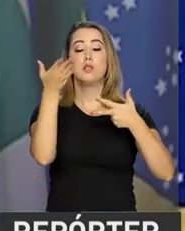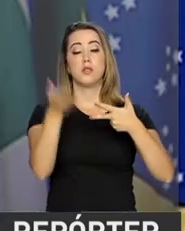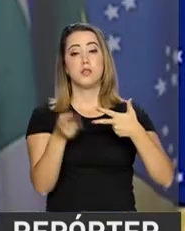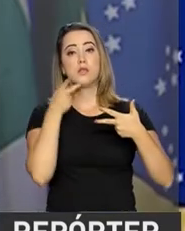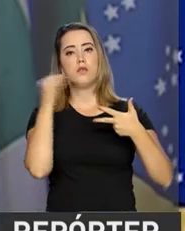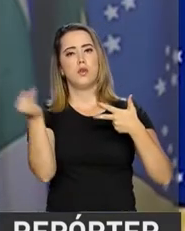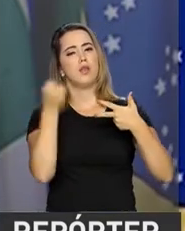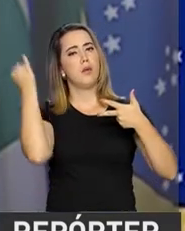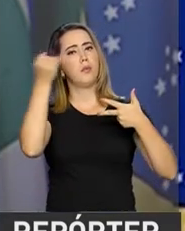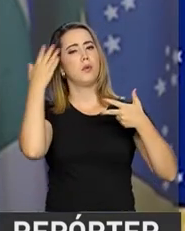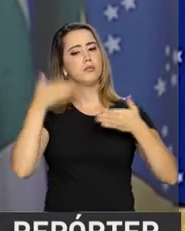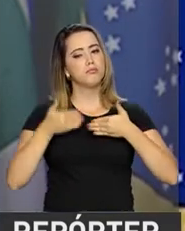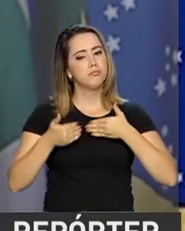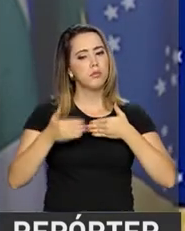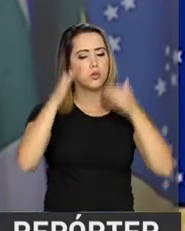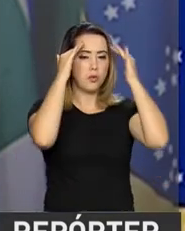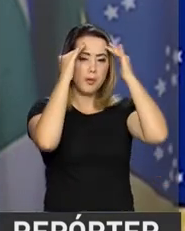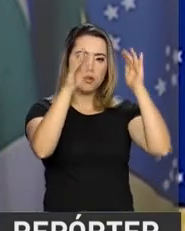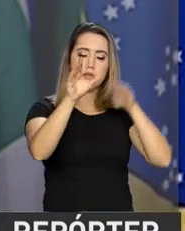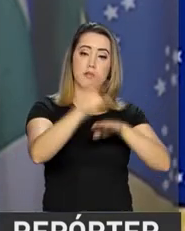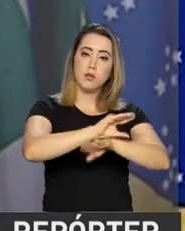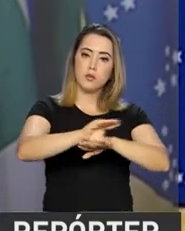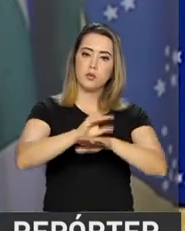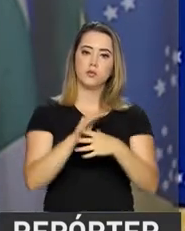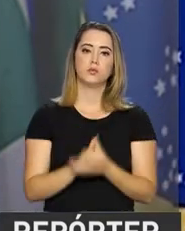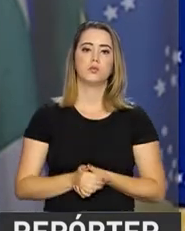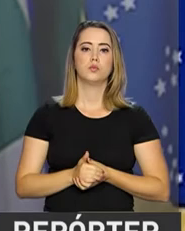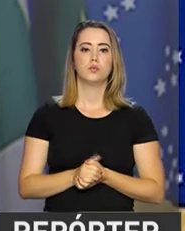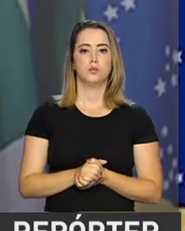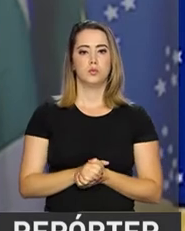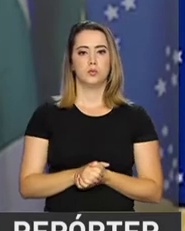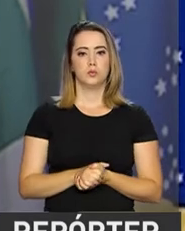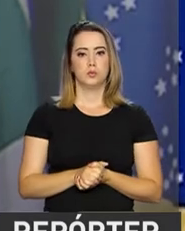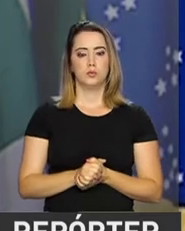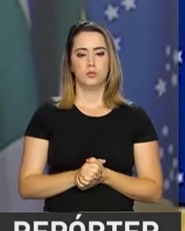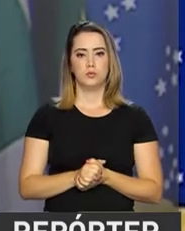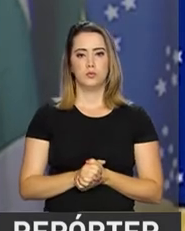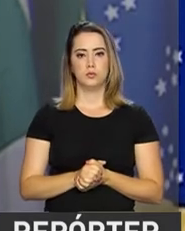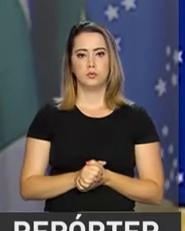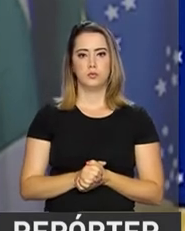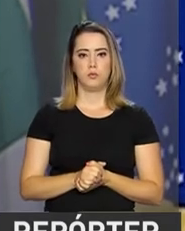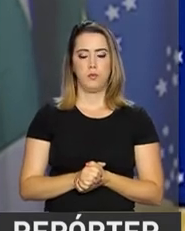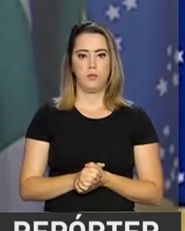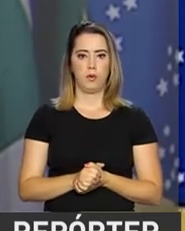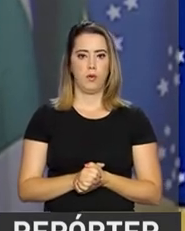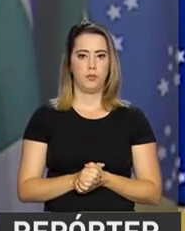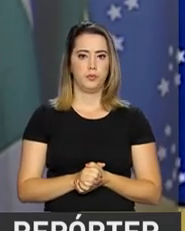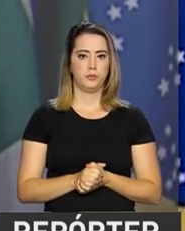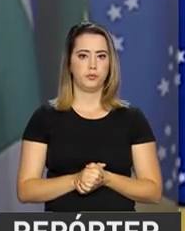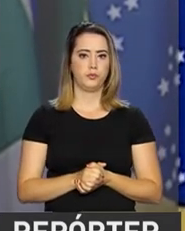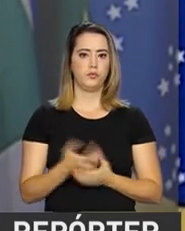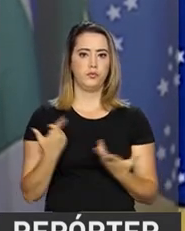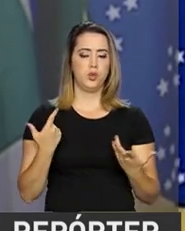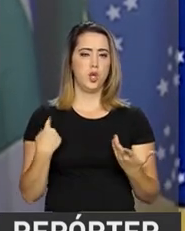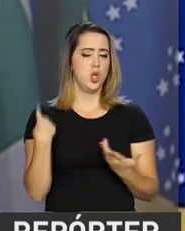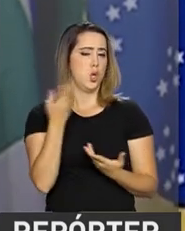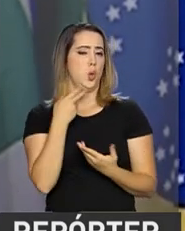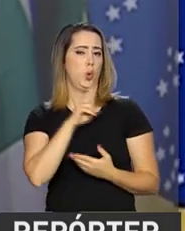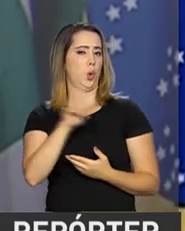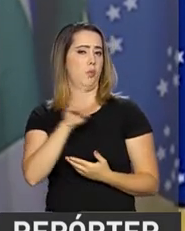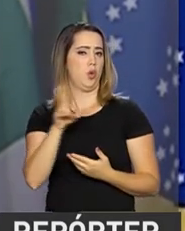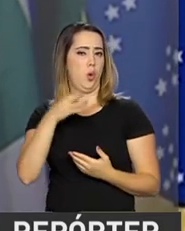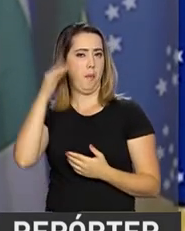a importância de seguir a constituição da autoridade suprema não está nas autoridades constituídas